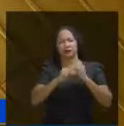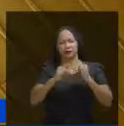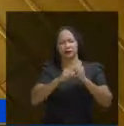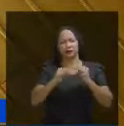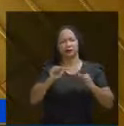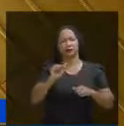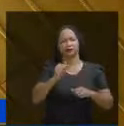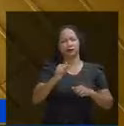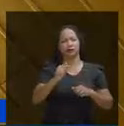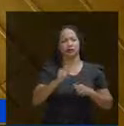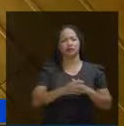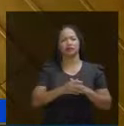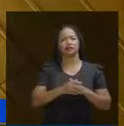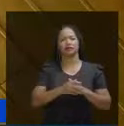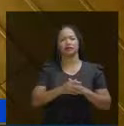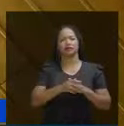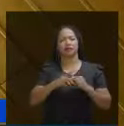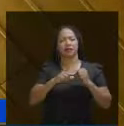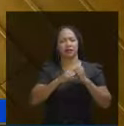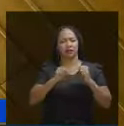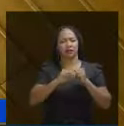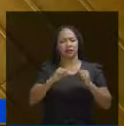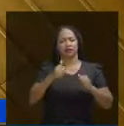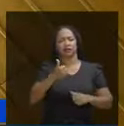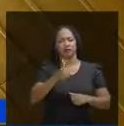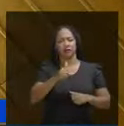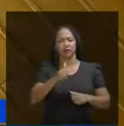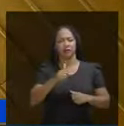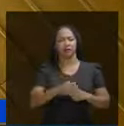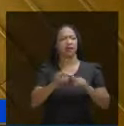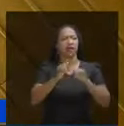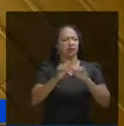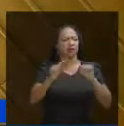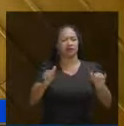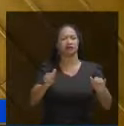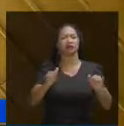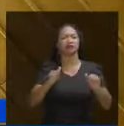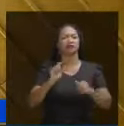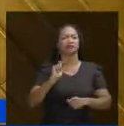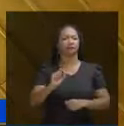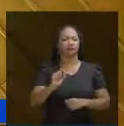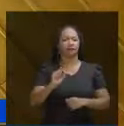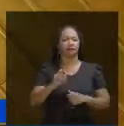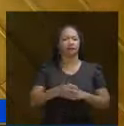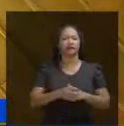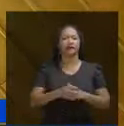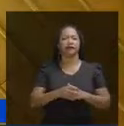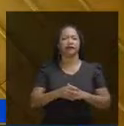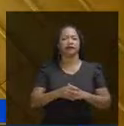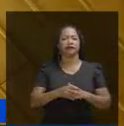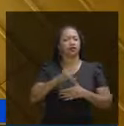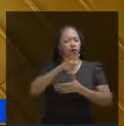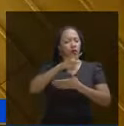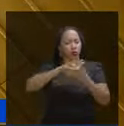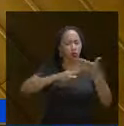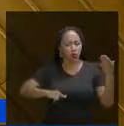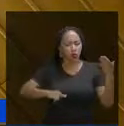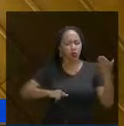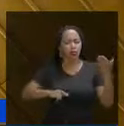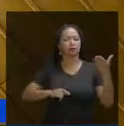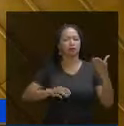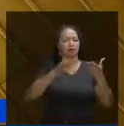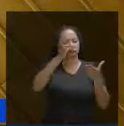no artigo 11, que diz o seguinte: a certidão de quitação